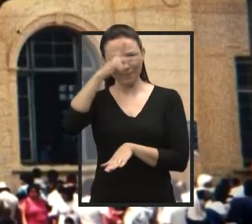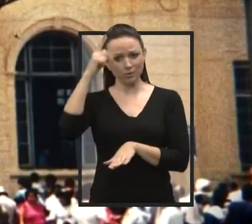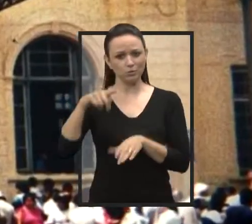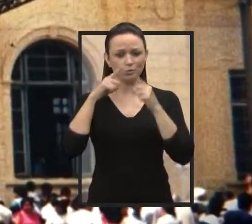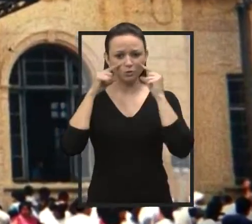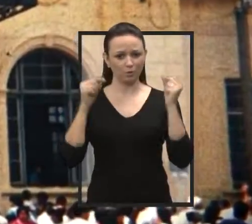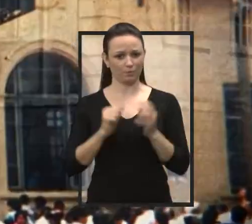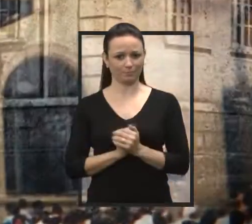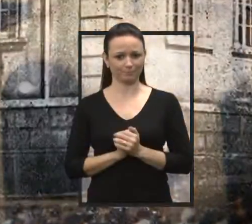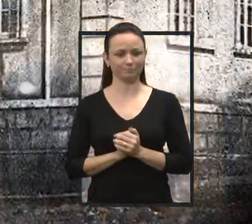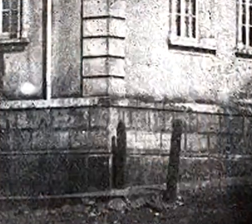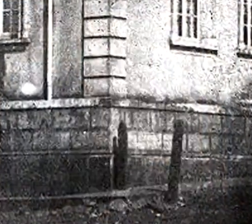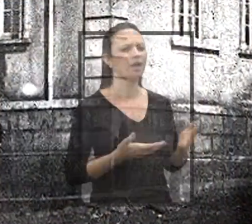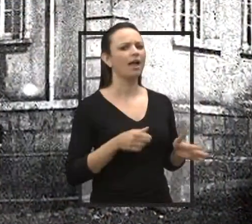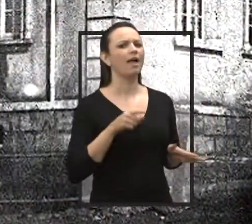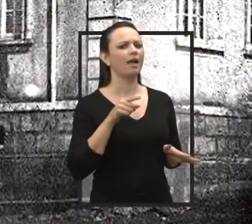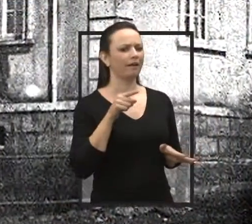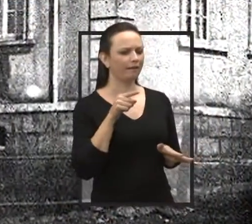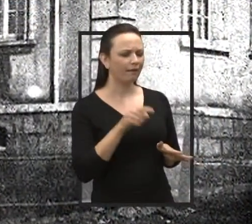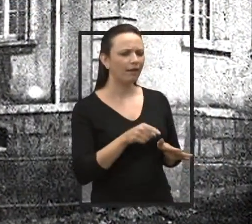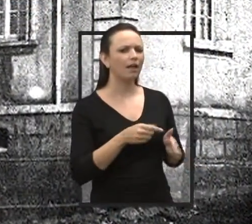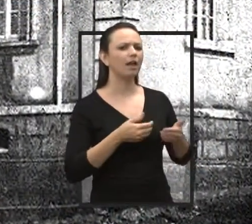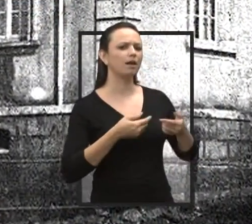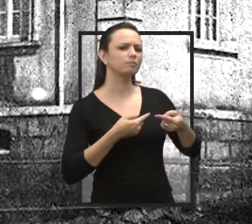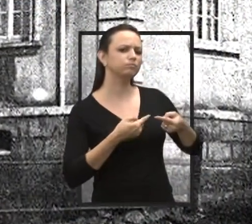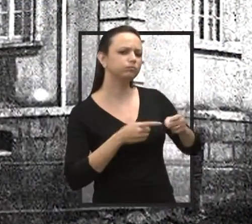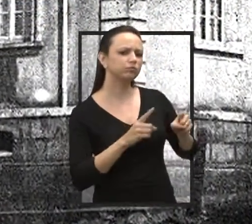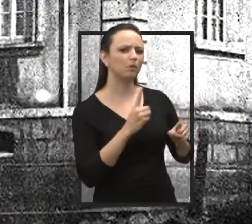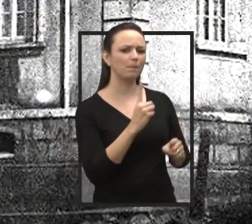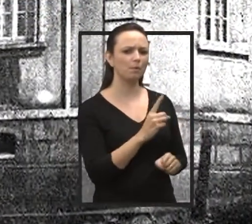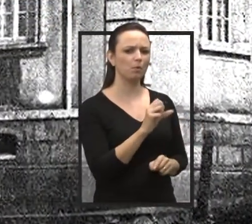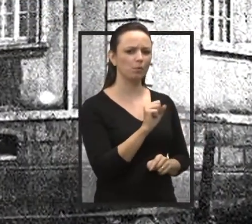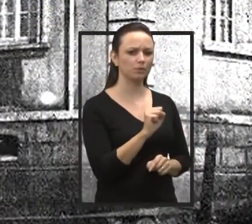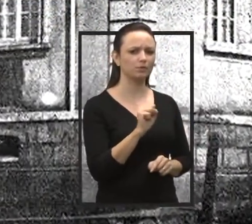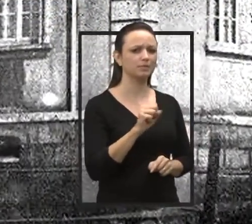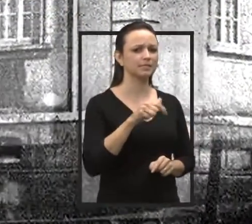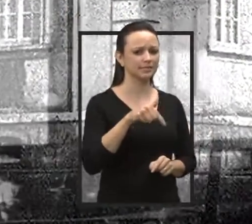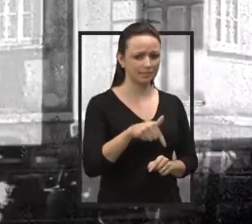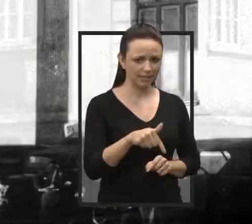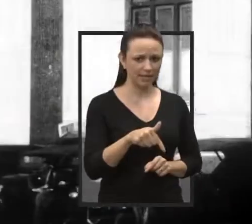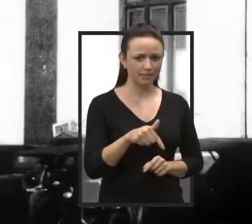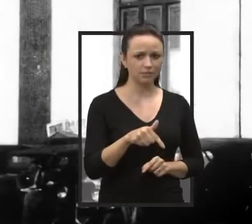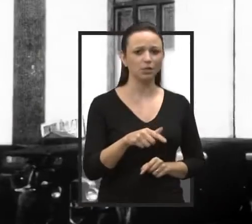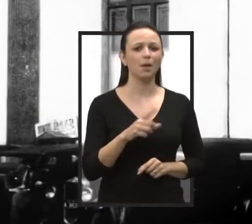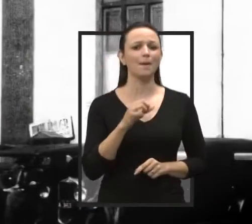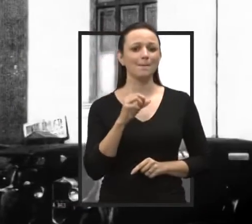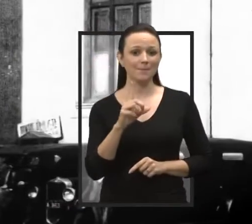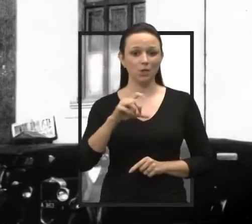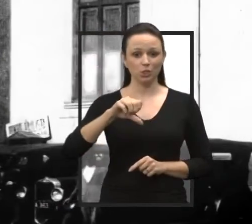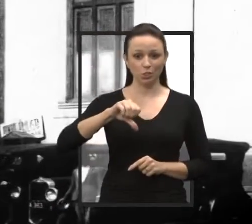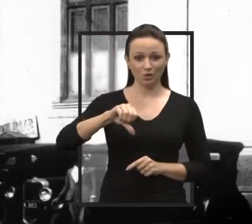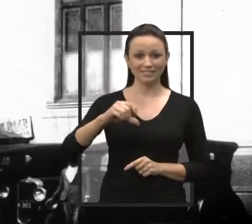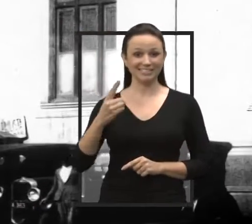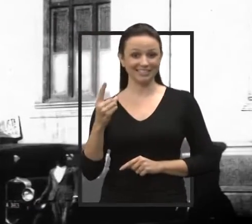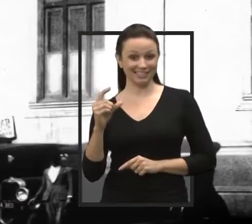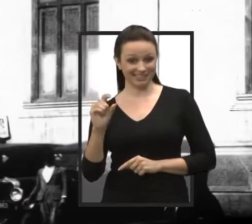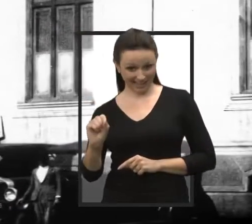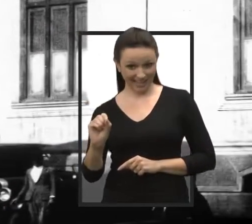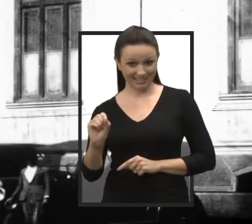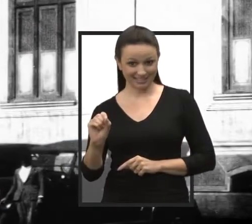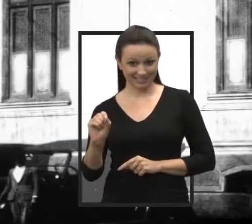dos jauenses. Ela foi inaugurada em 1887 e em 1910 que